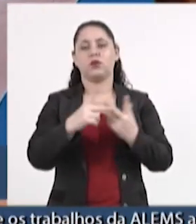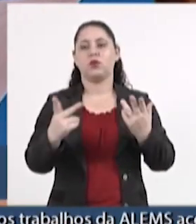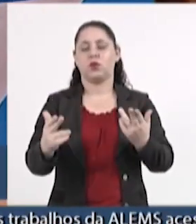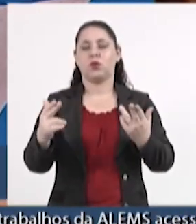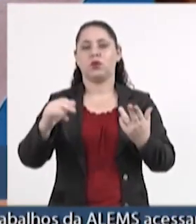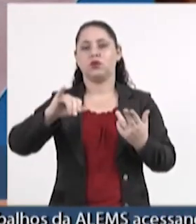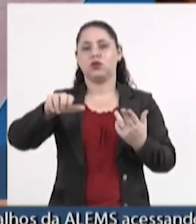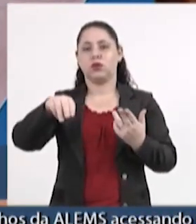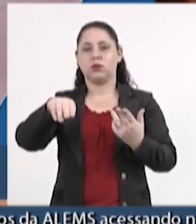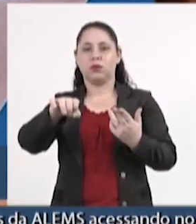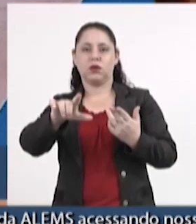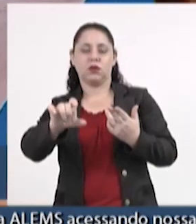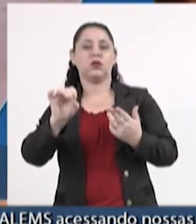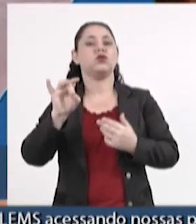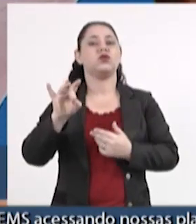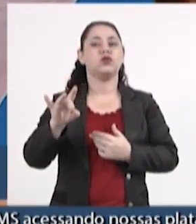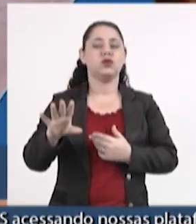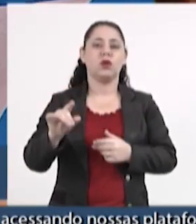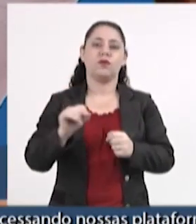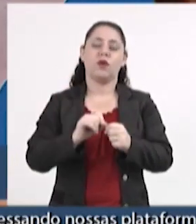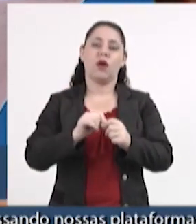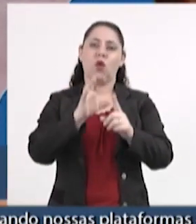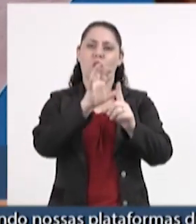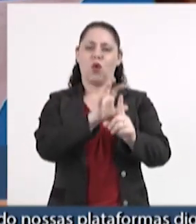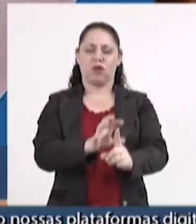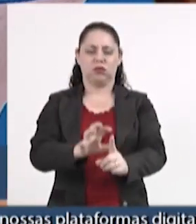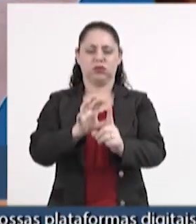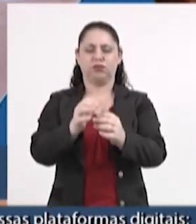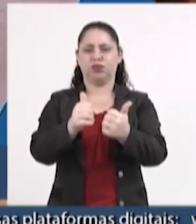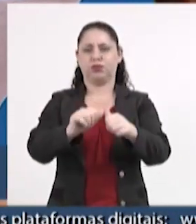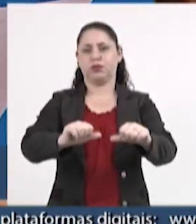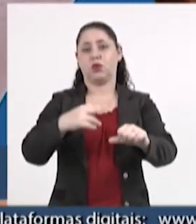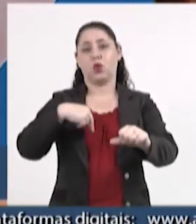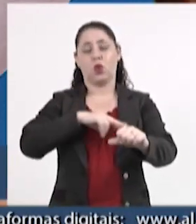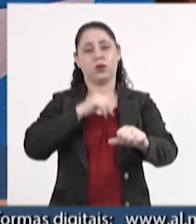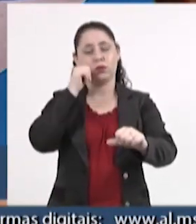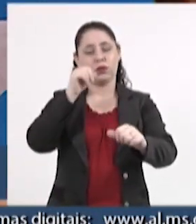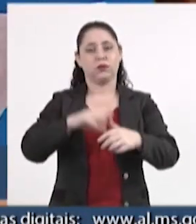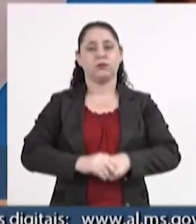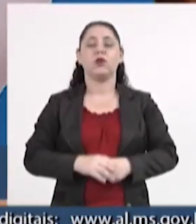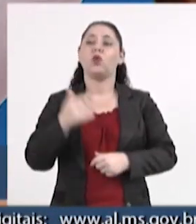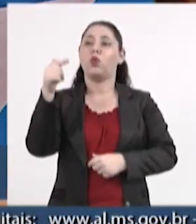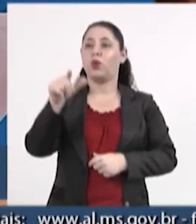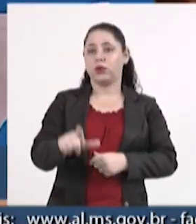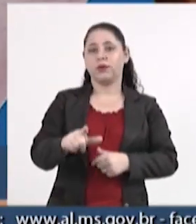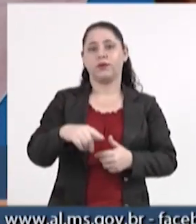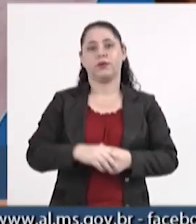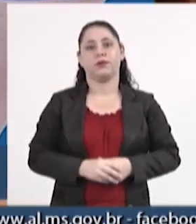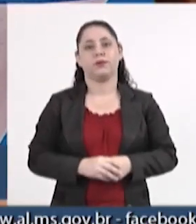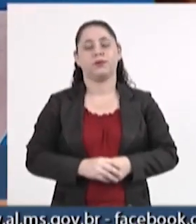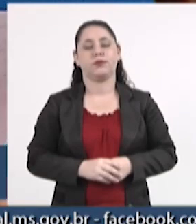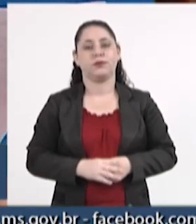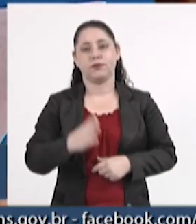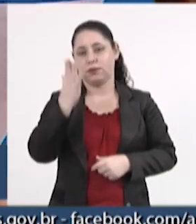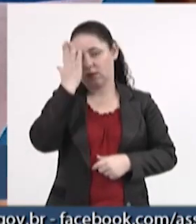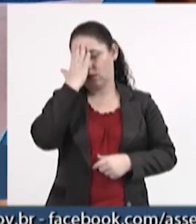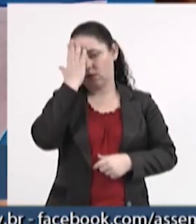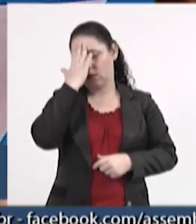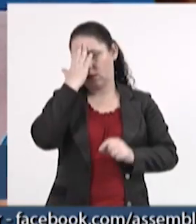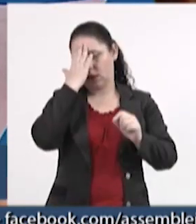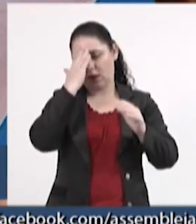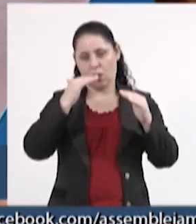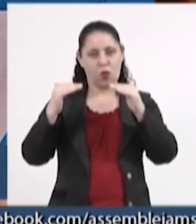pela Jamile, ela só veio nos trazer um impacto muito negativo para nós mulheres, mais uma vez. Sabemos que